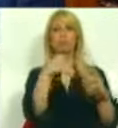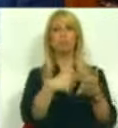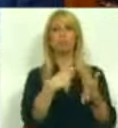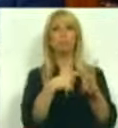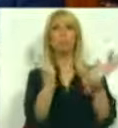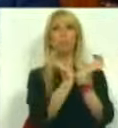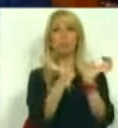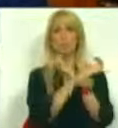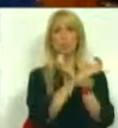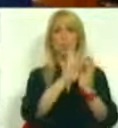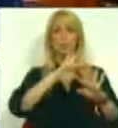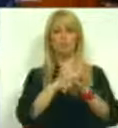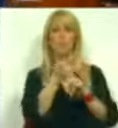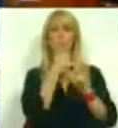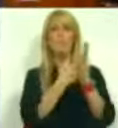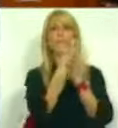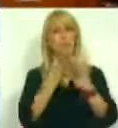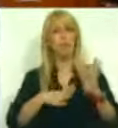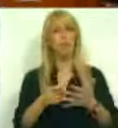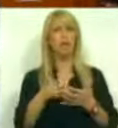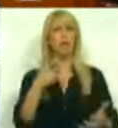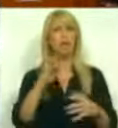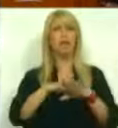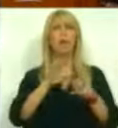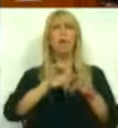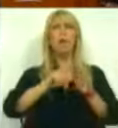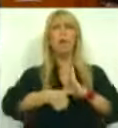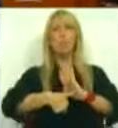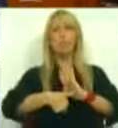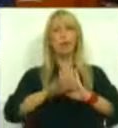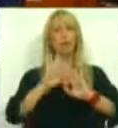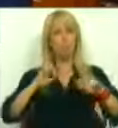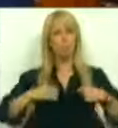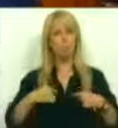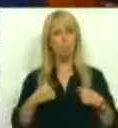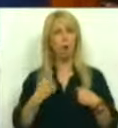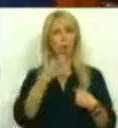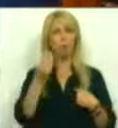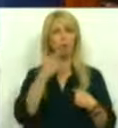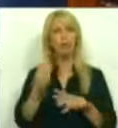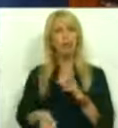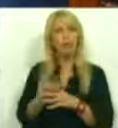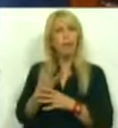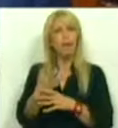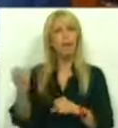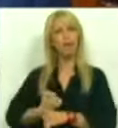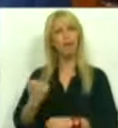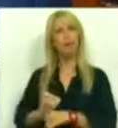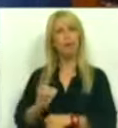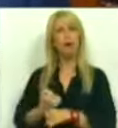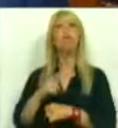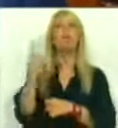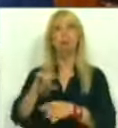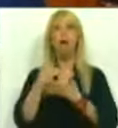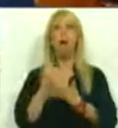Social. Outra medida que gostava de destacar é o projeto de empreendedorismo jovem, CUP Jovem, que constitui um apoio